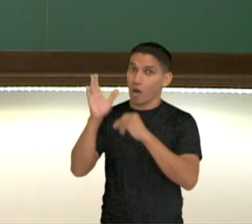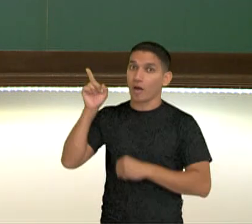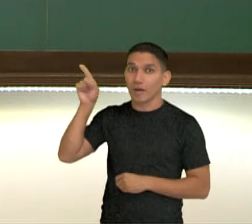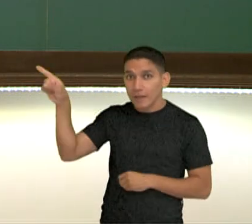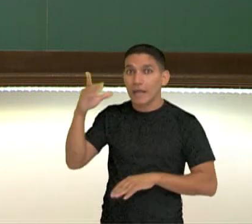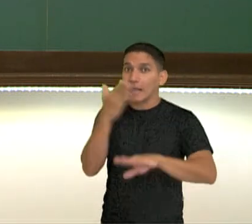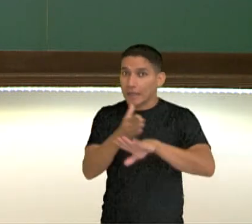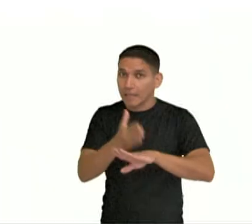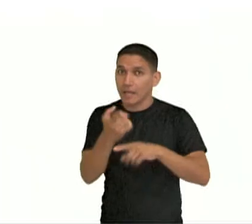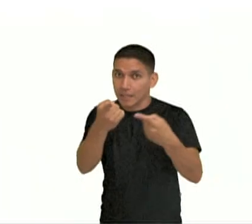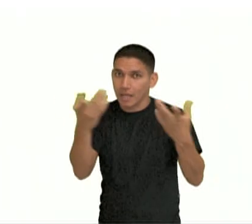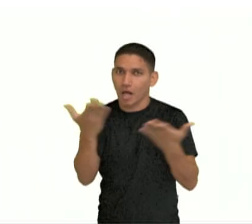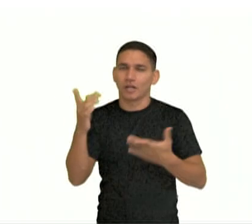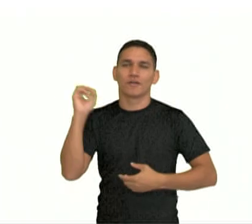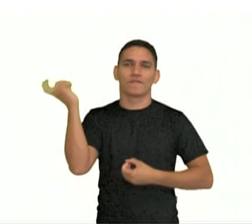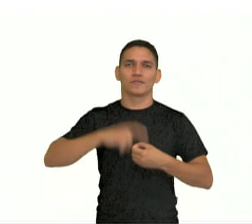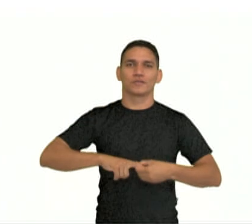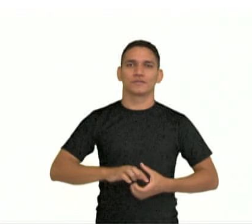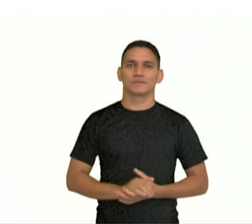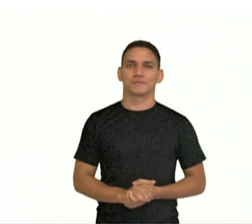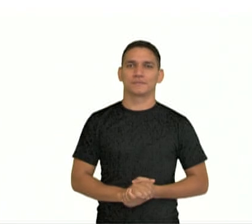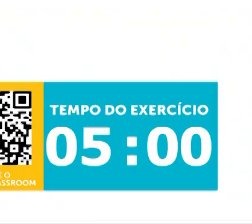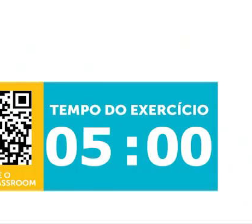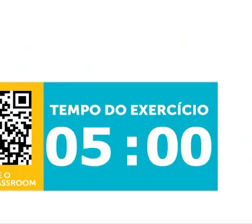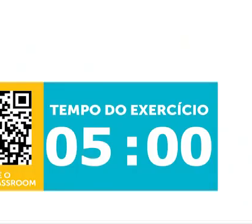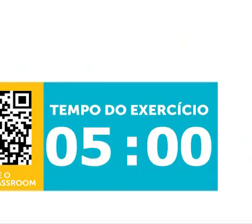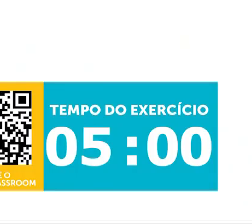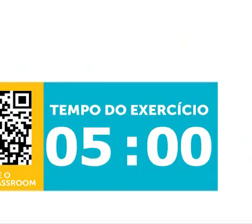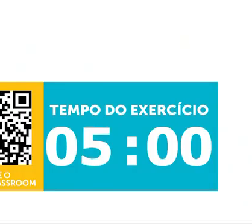o treino um pouquinho aí a gente já se fala